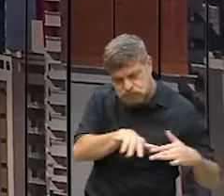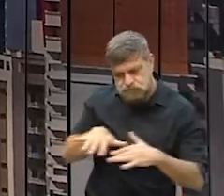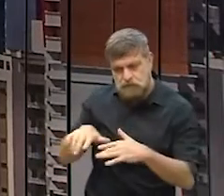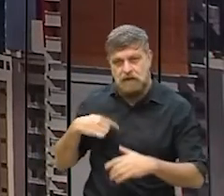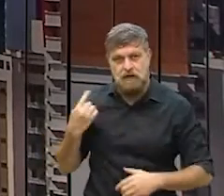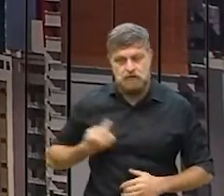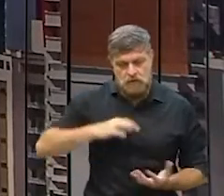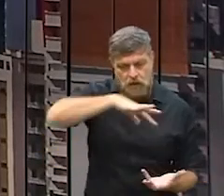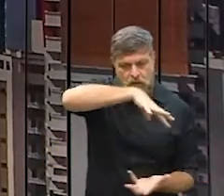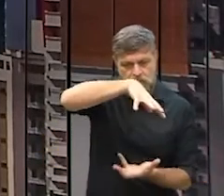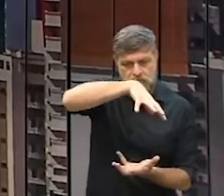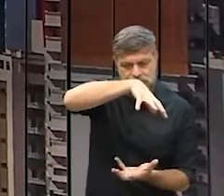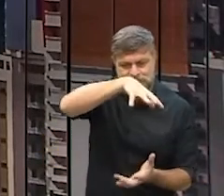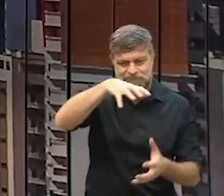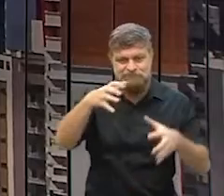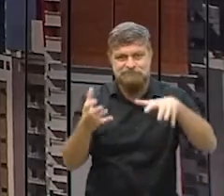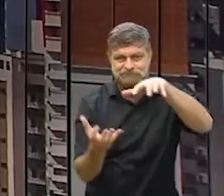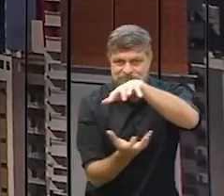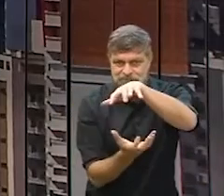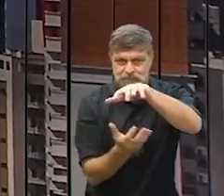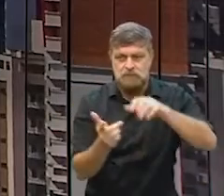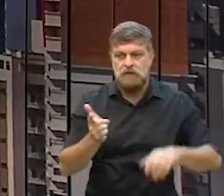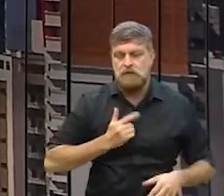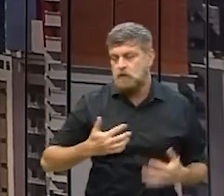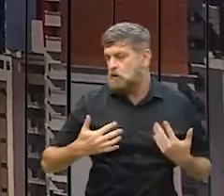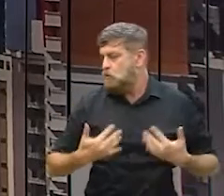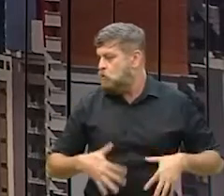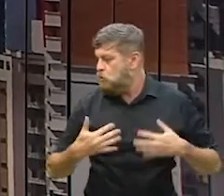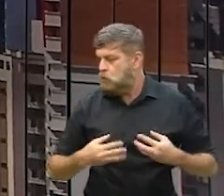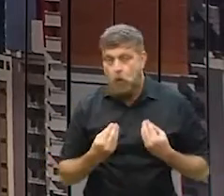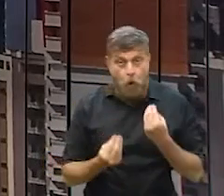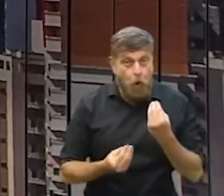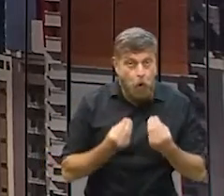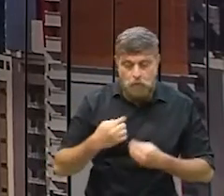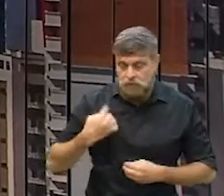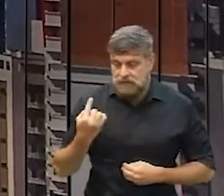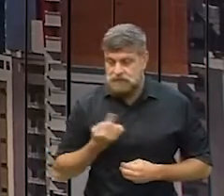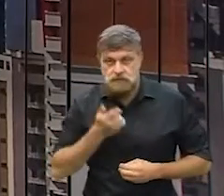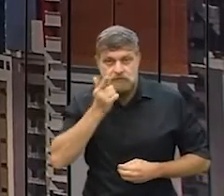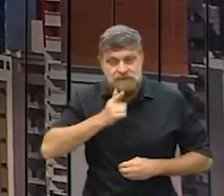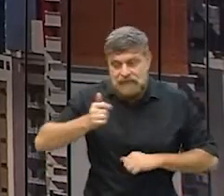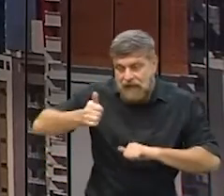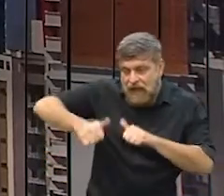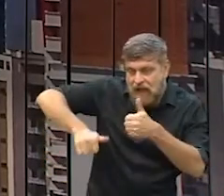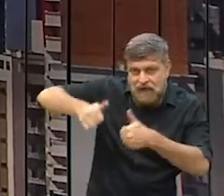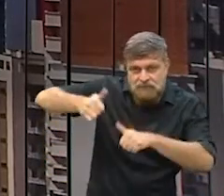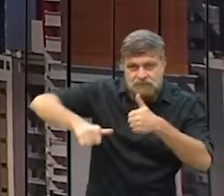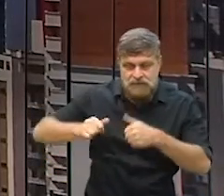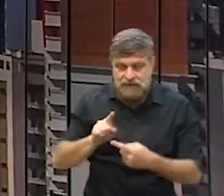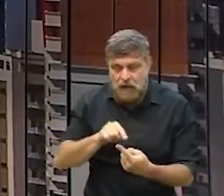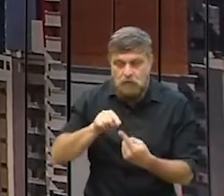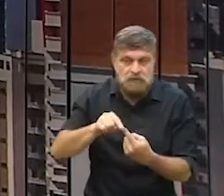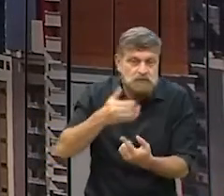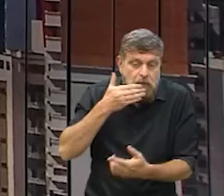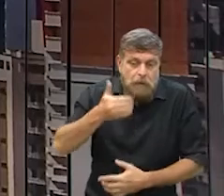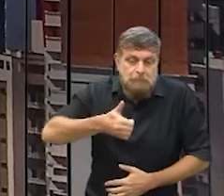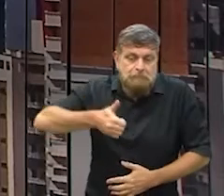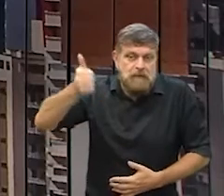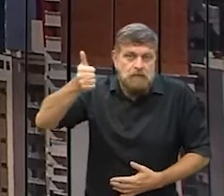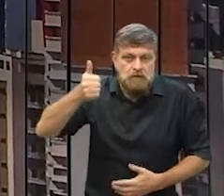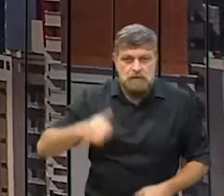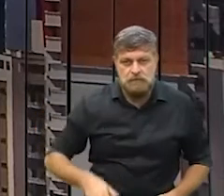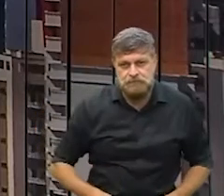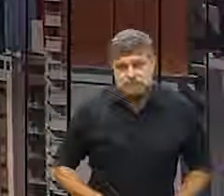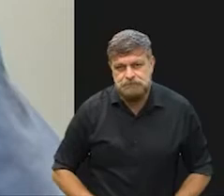de transformação global muito dramática, né? Como é que a gente pode avaliar isso para melhorar um pouquinho o nosso